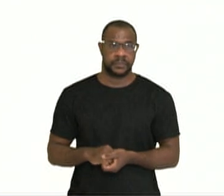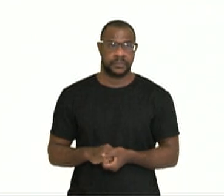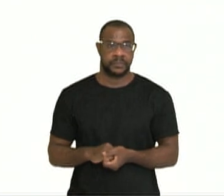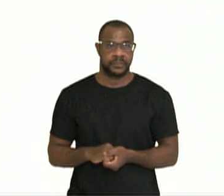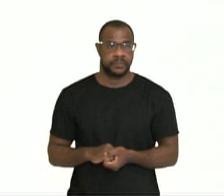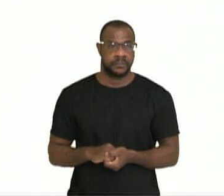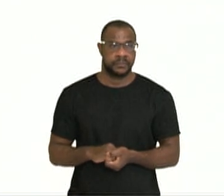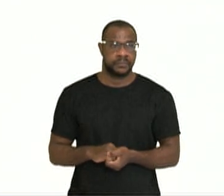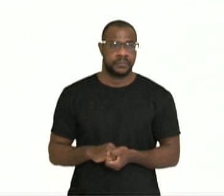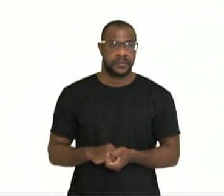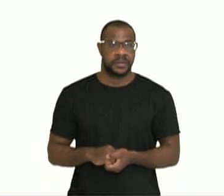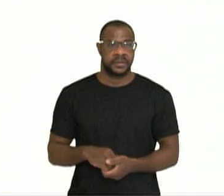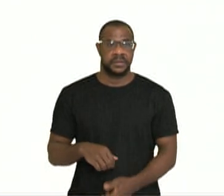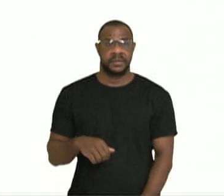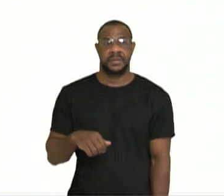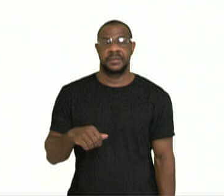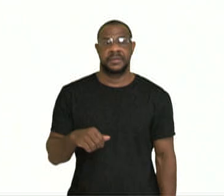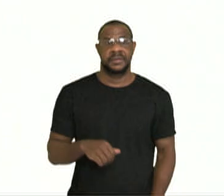XYZ,